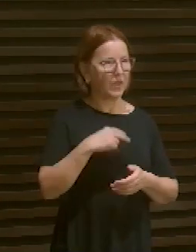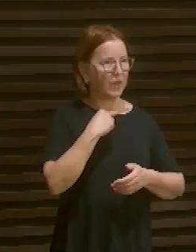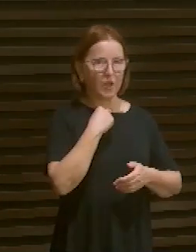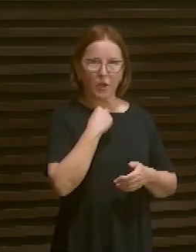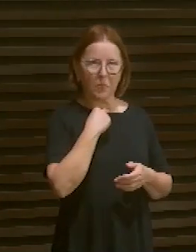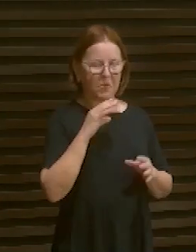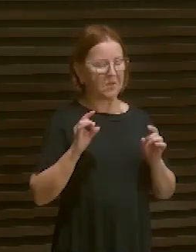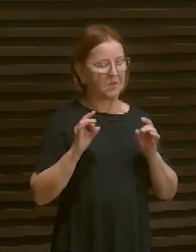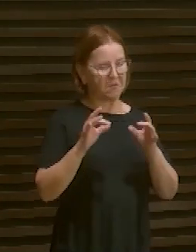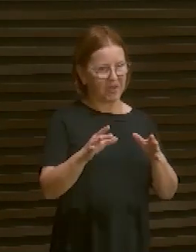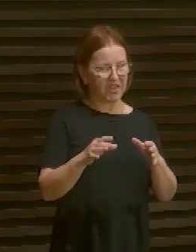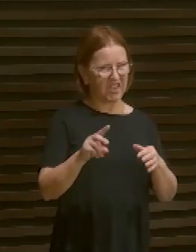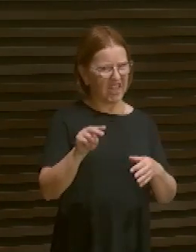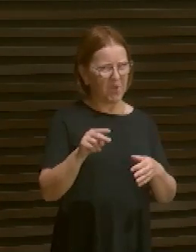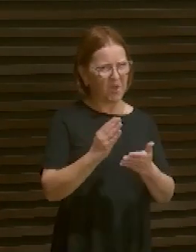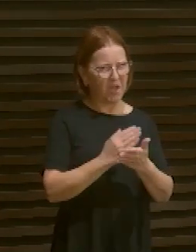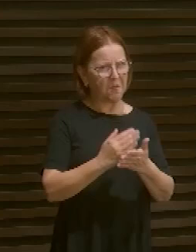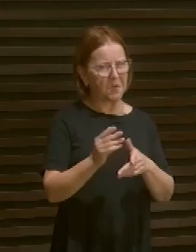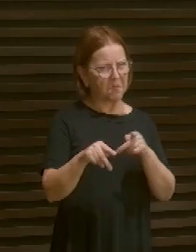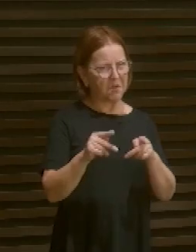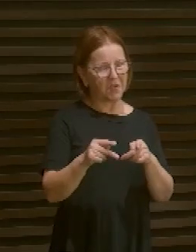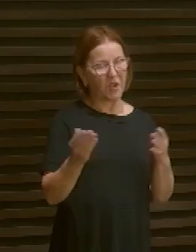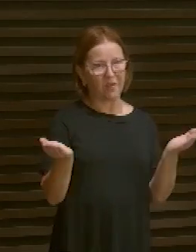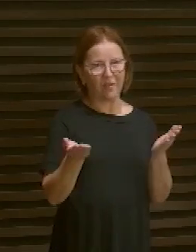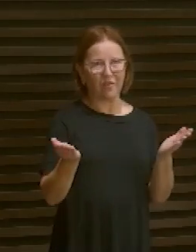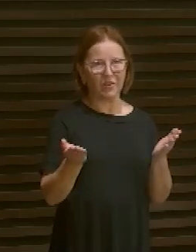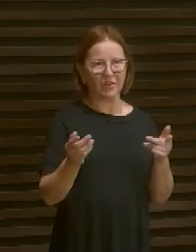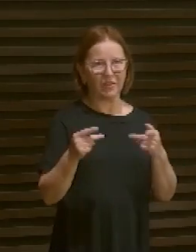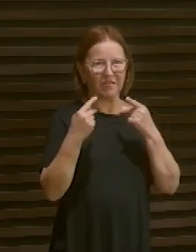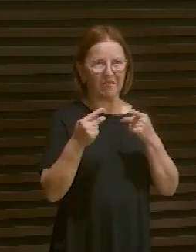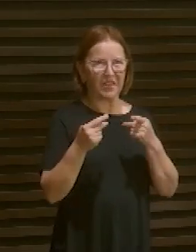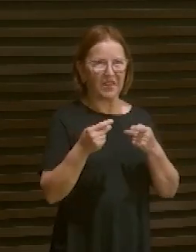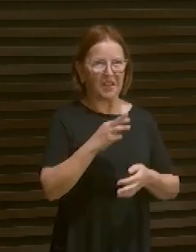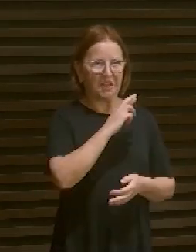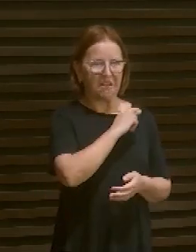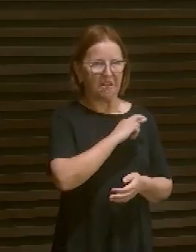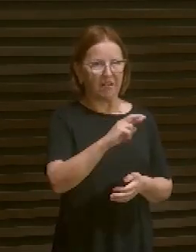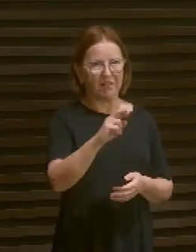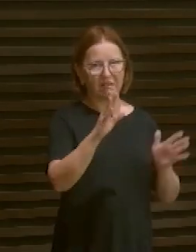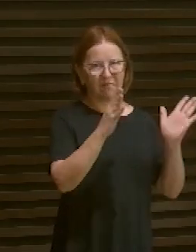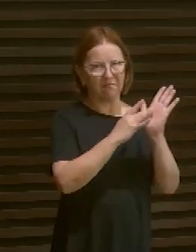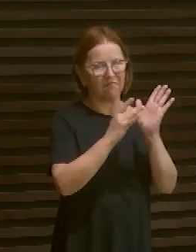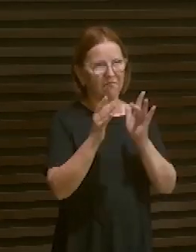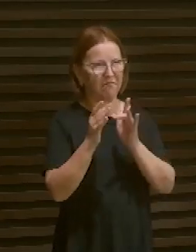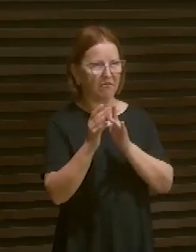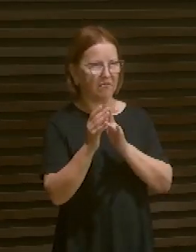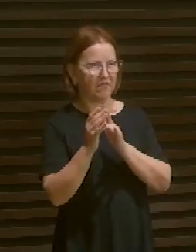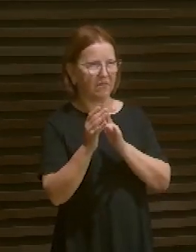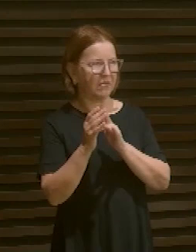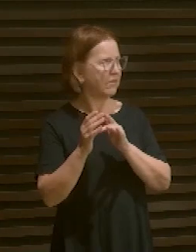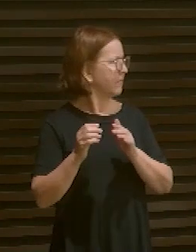como alguns hoje, da chamada religião de Jesus, descarta o